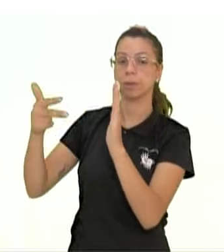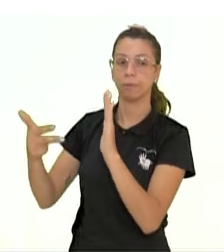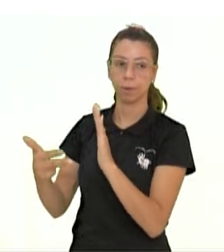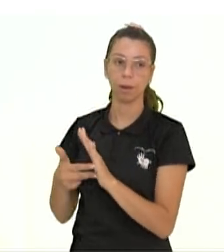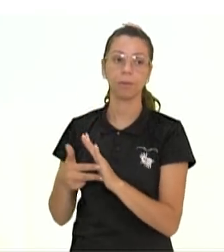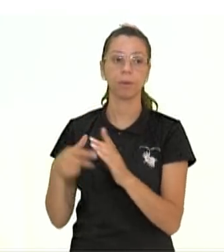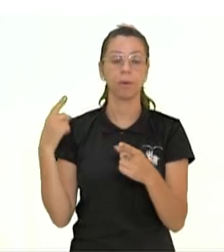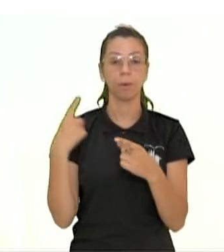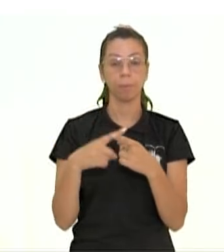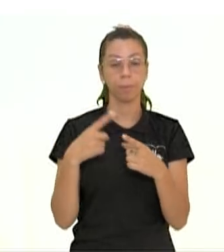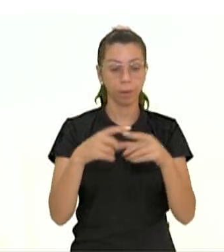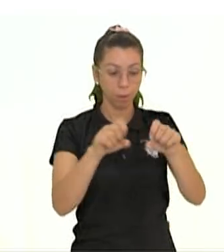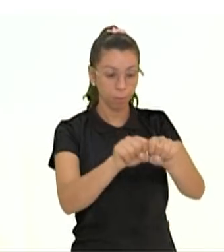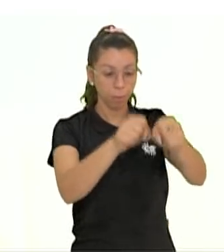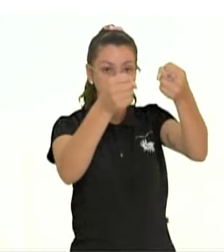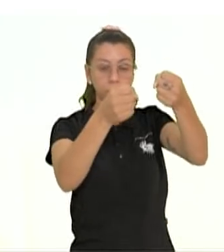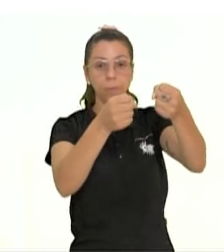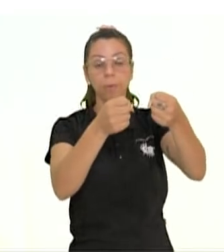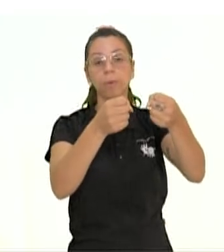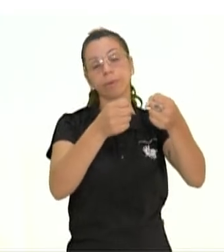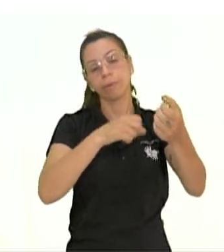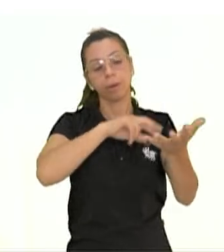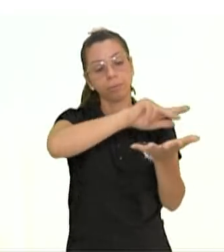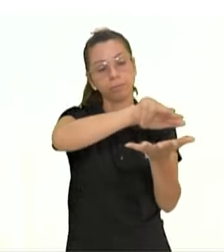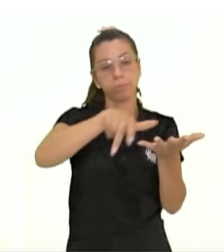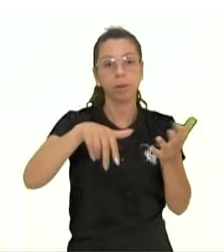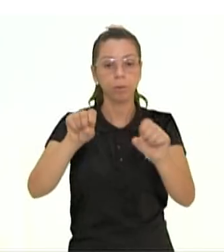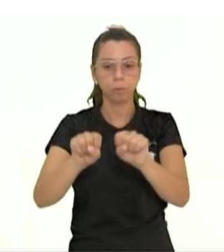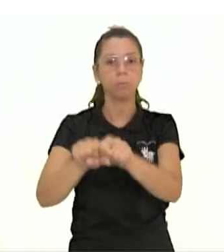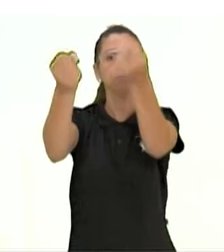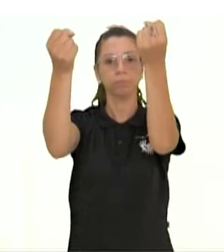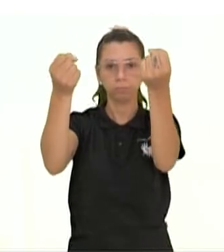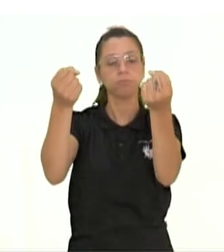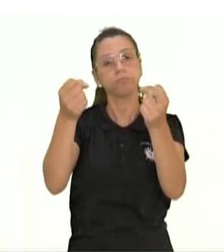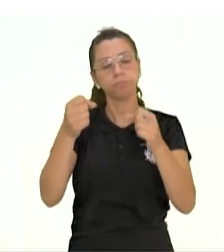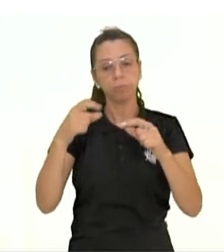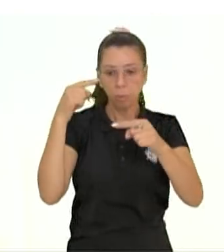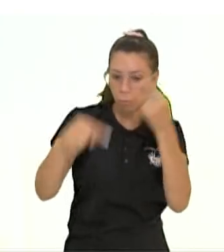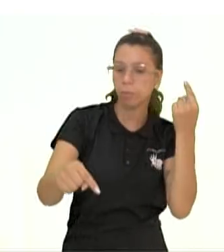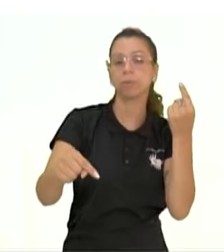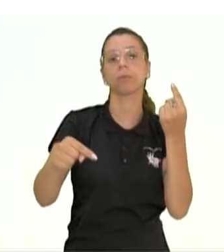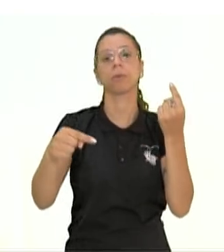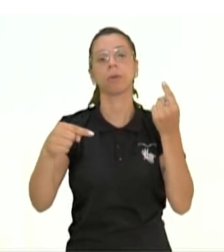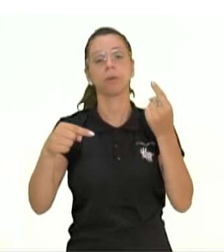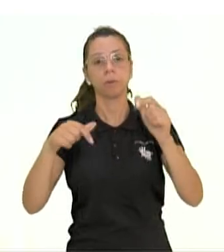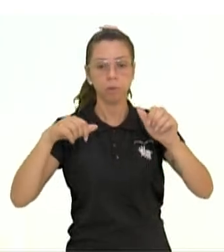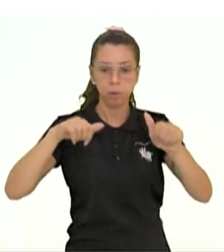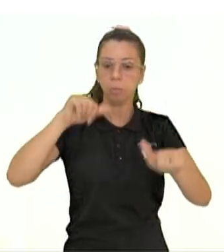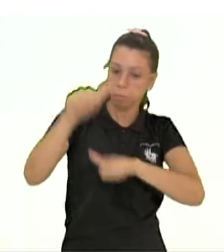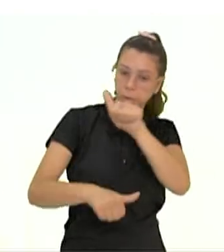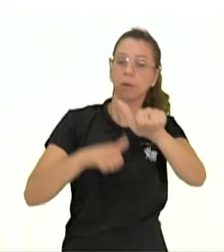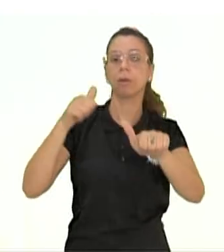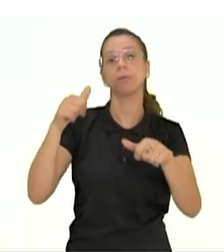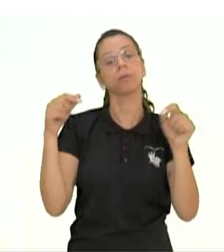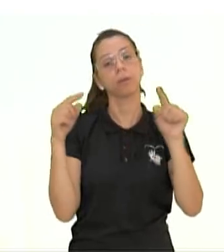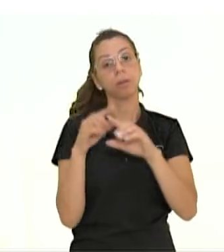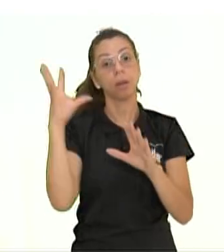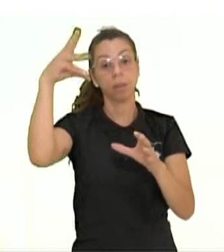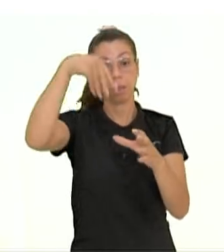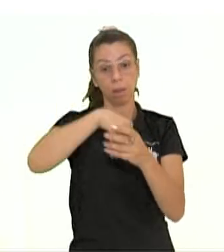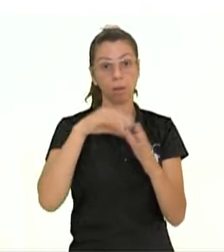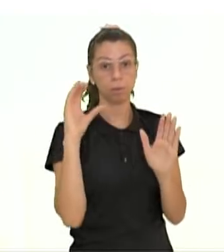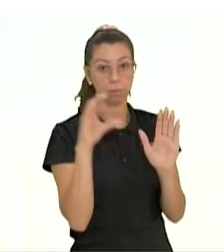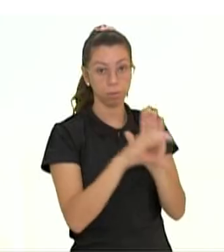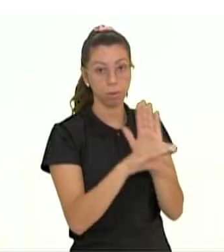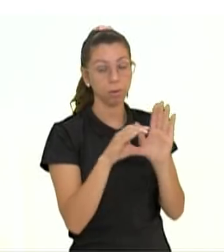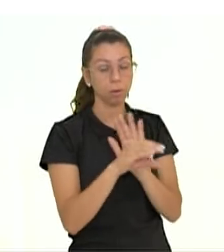significado, porque ruptura pode ter vários tipos, né? A ideia de um rompimento, de uma mudança também, dentro desse